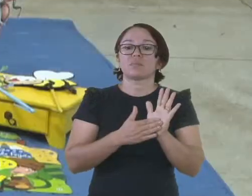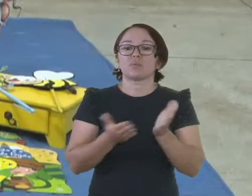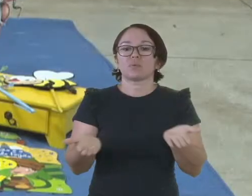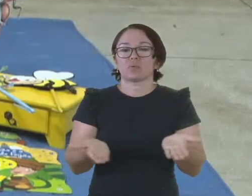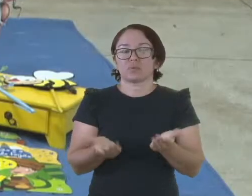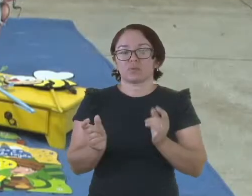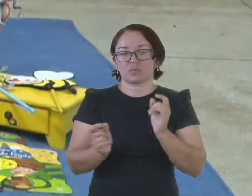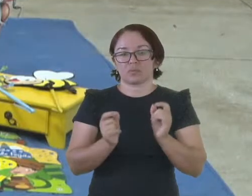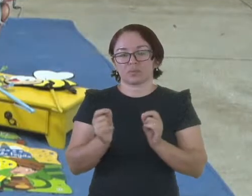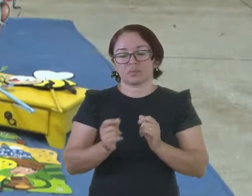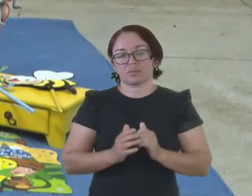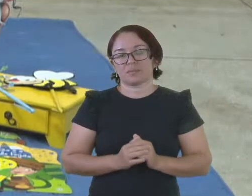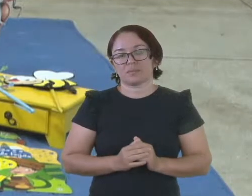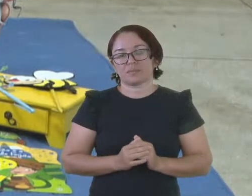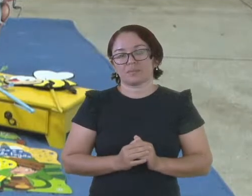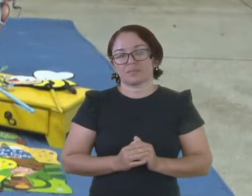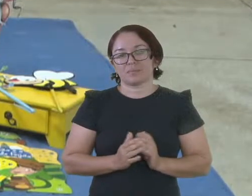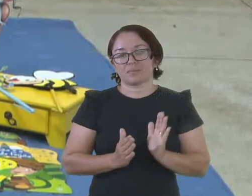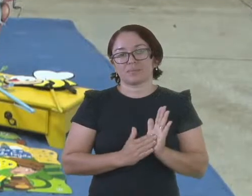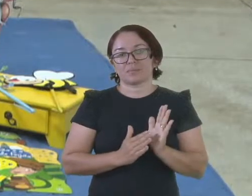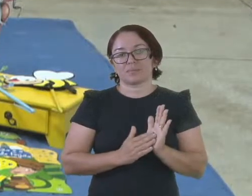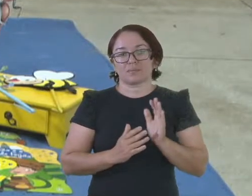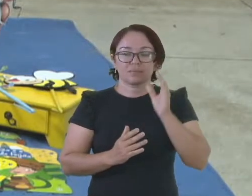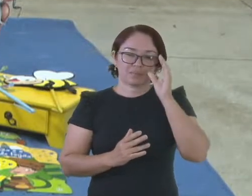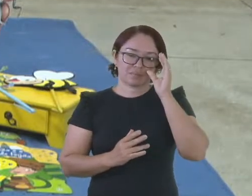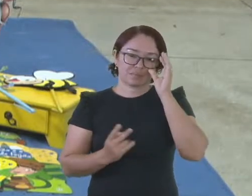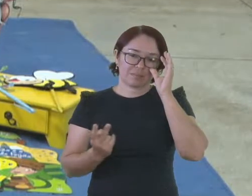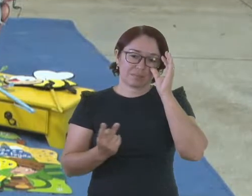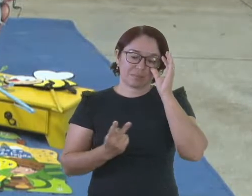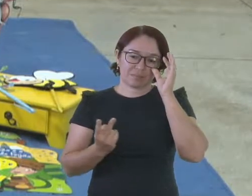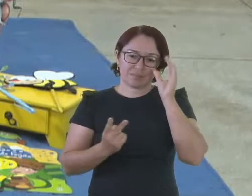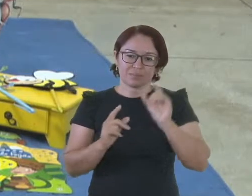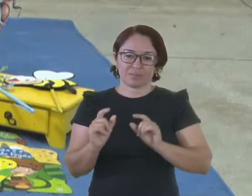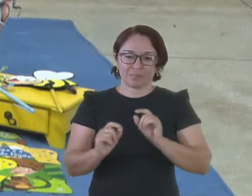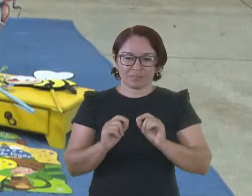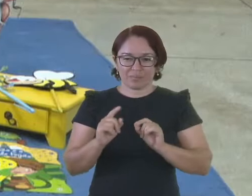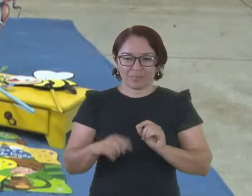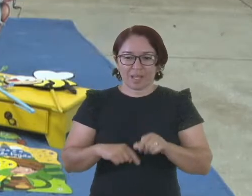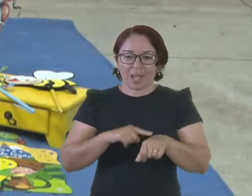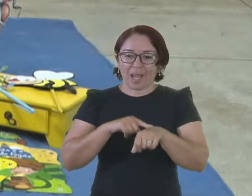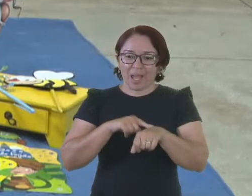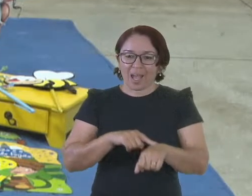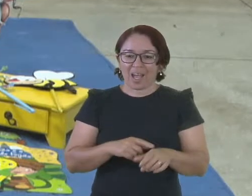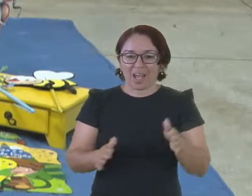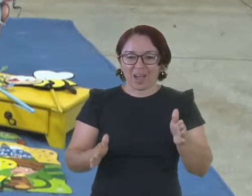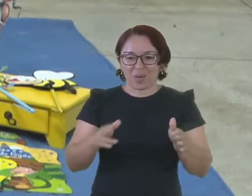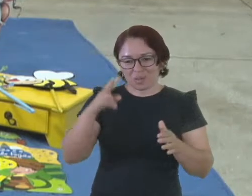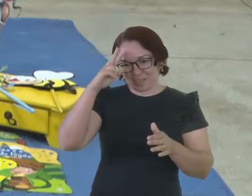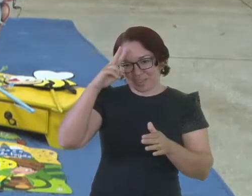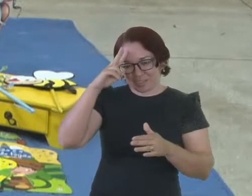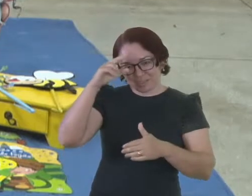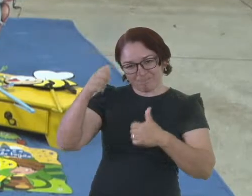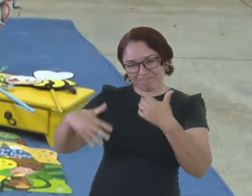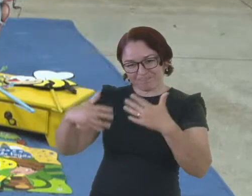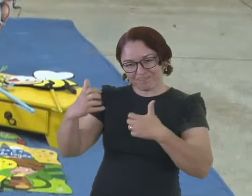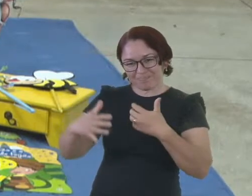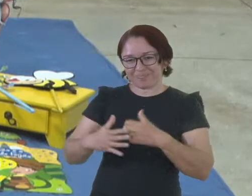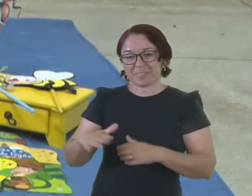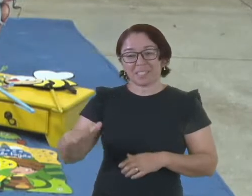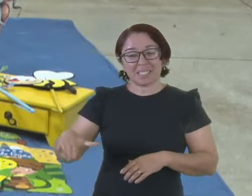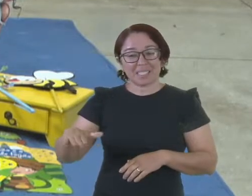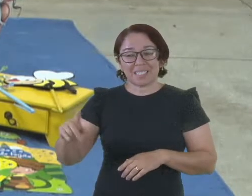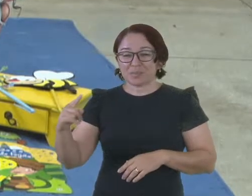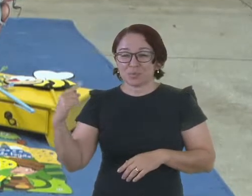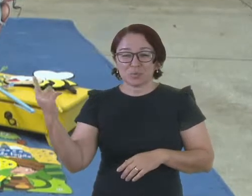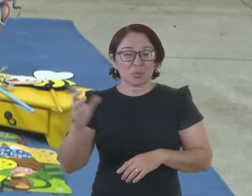A nossa segunda proposta chama-se Hora da História. Olha que legal, esse é um momento que as crianças curtem muito